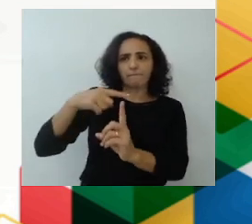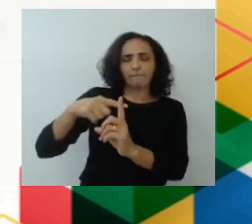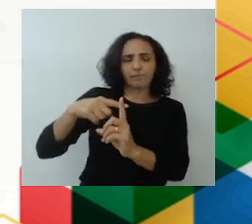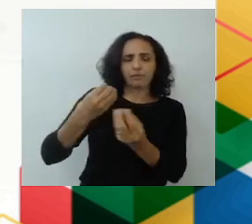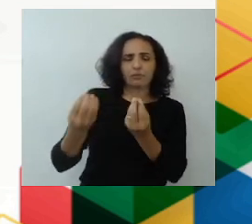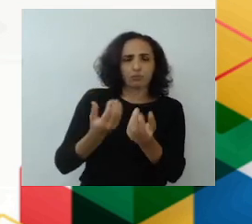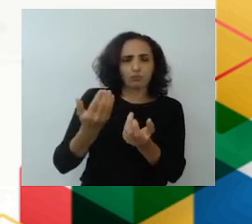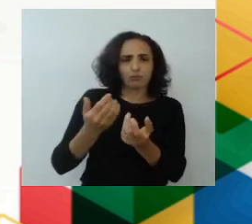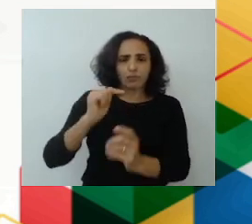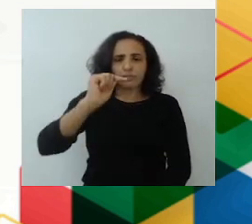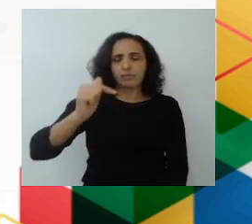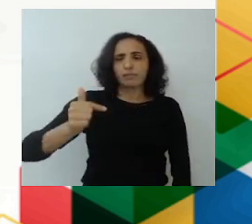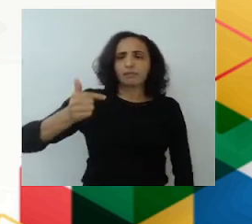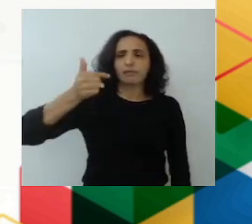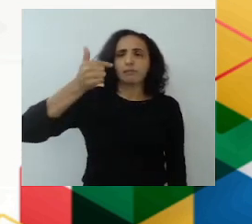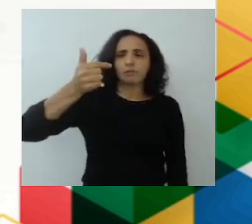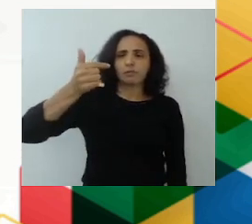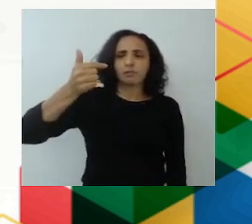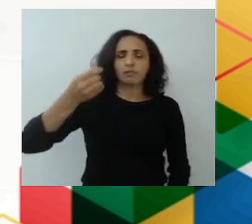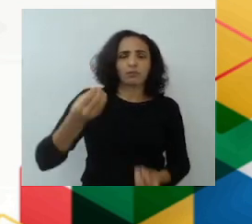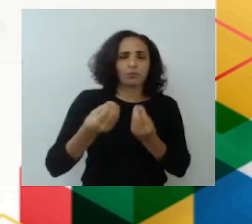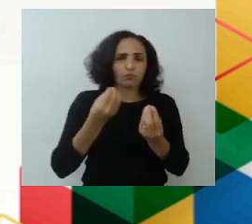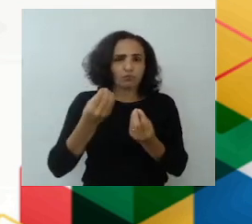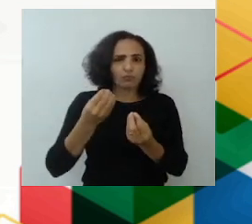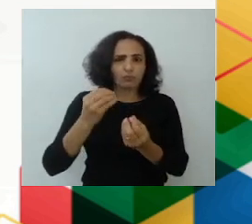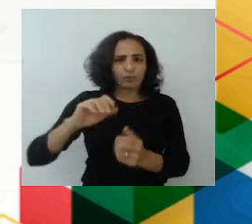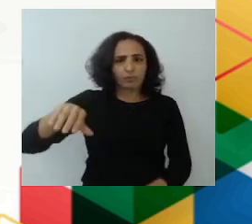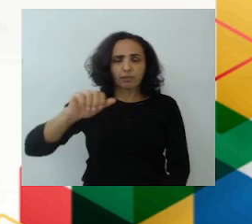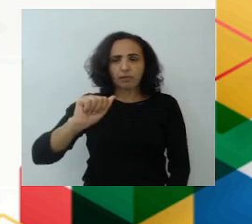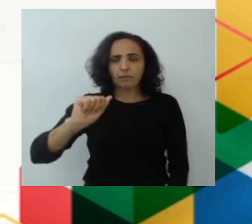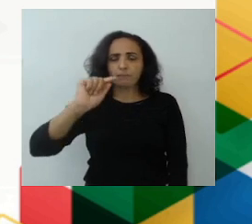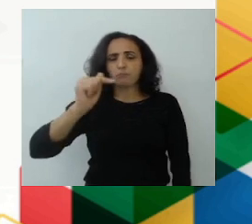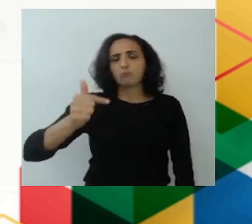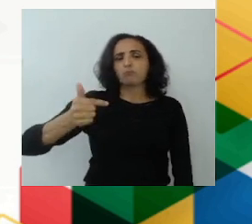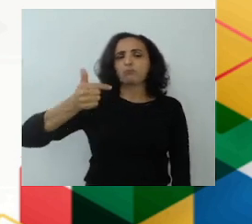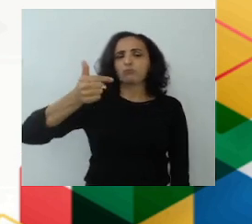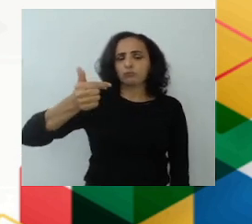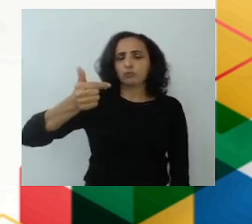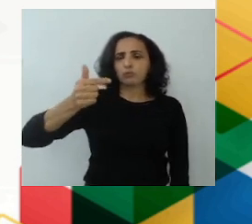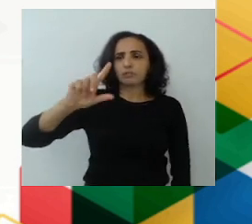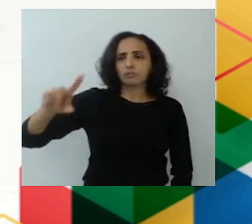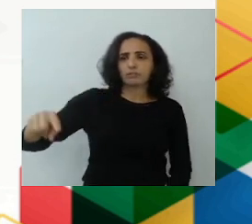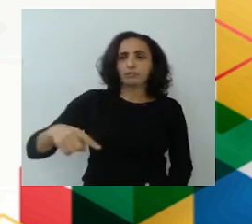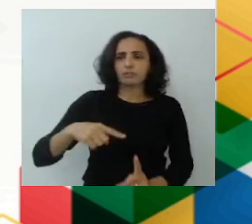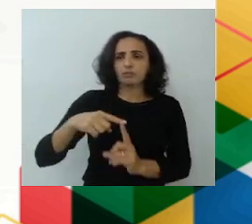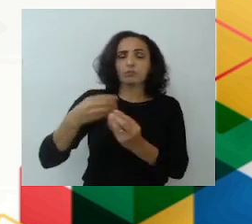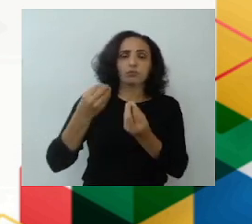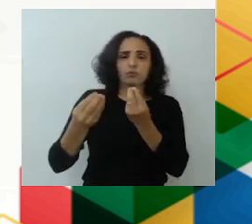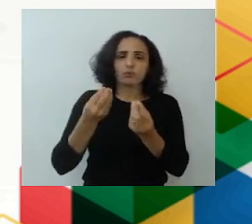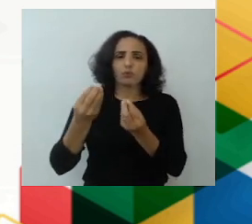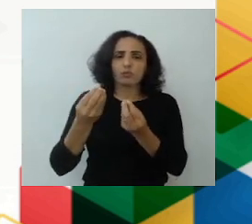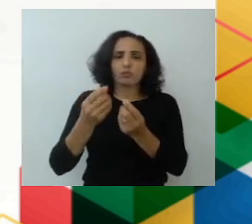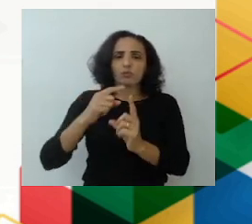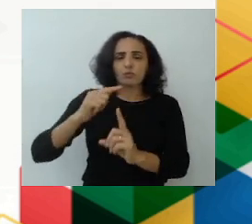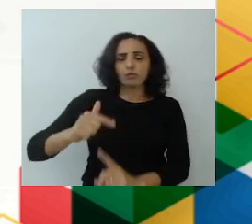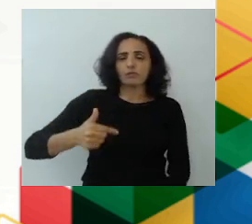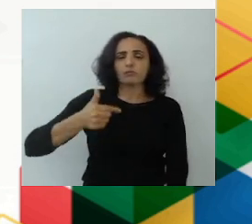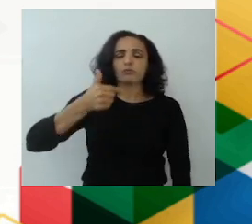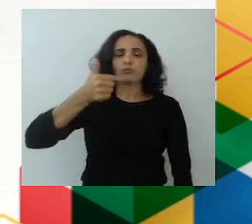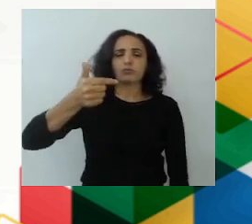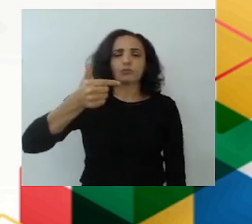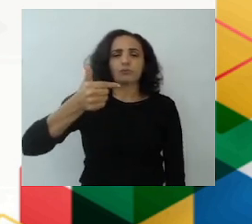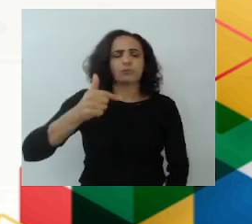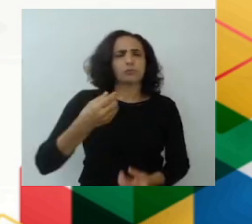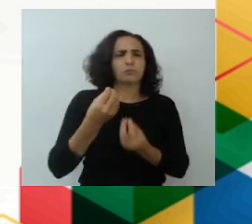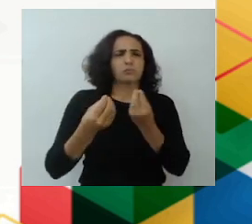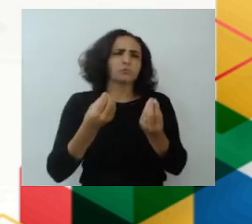Quando o maior expoente da variável é 2, a gente vai dizer que a função ela é do segundo grau.